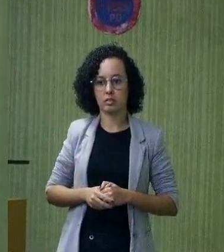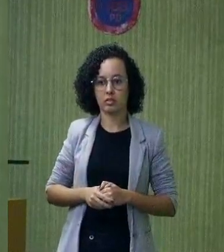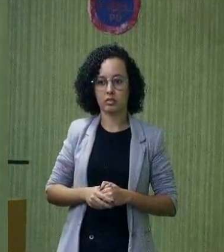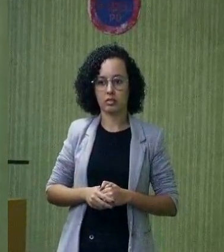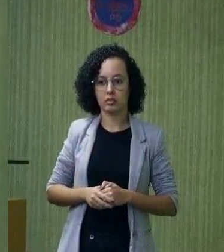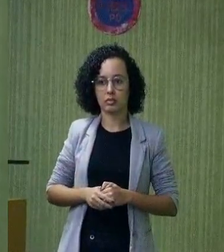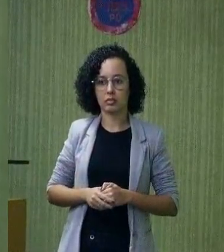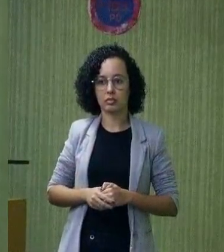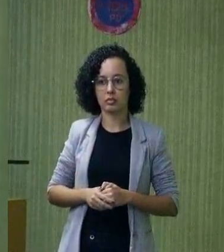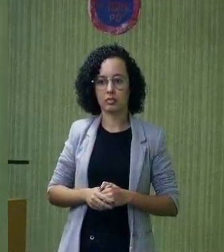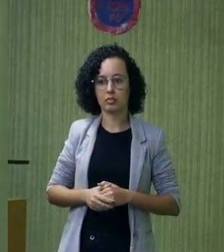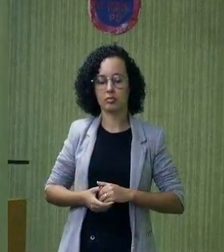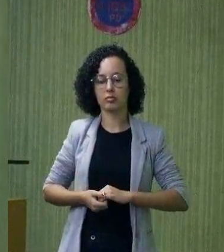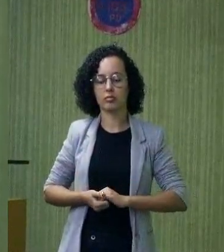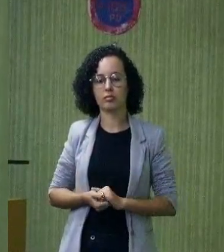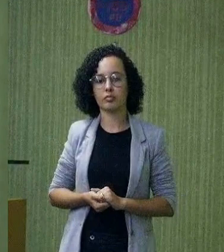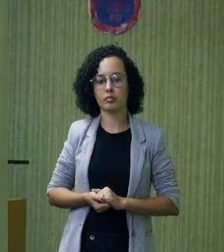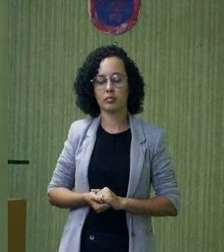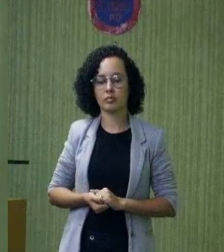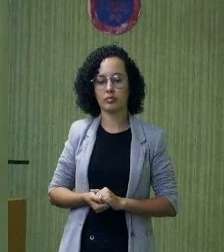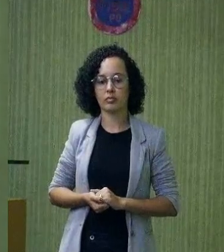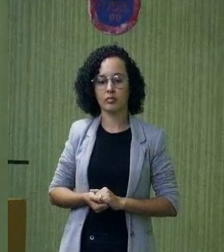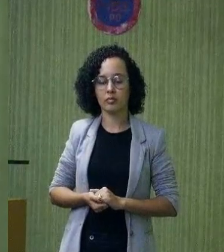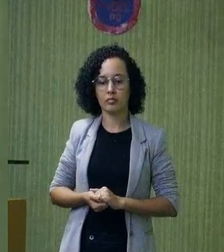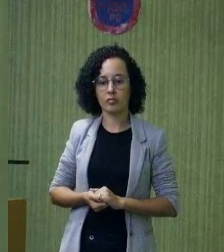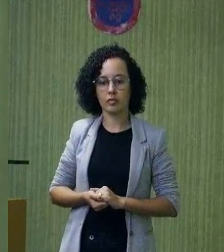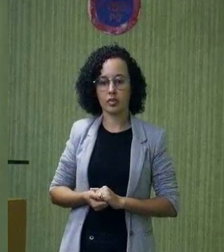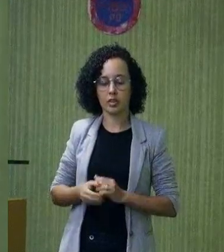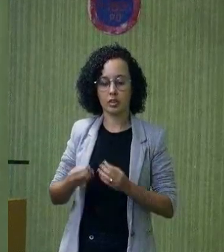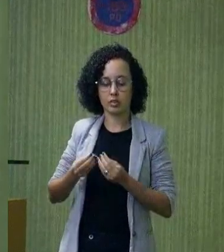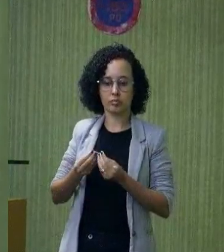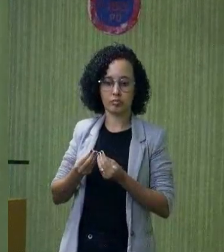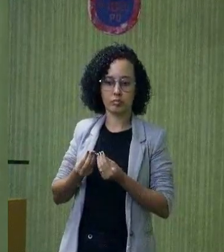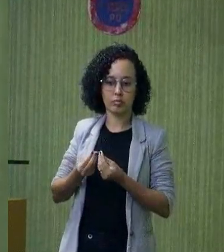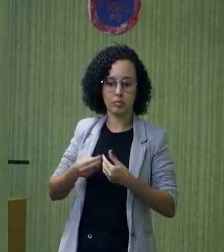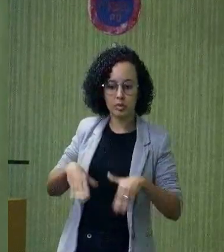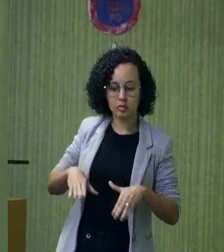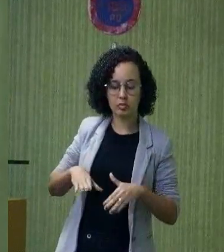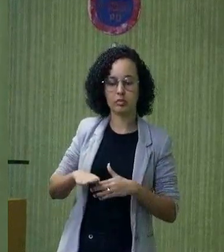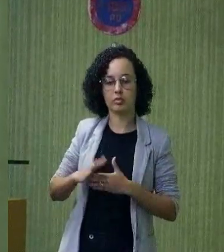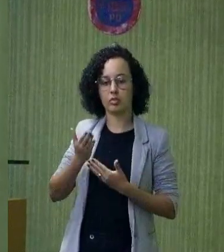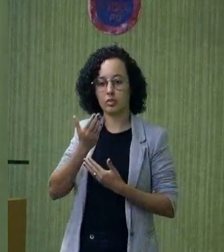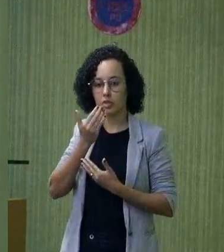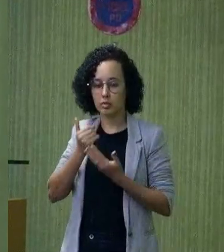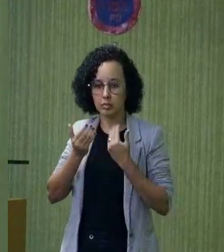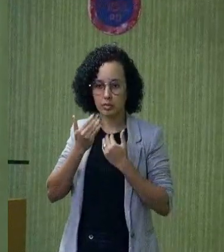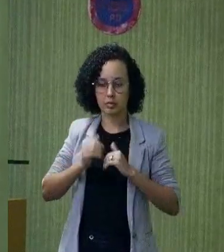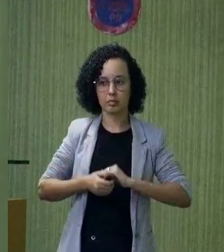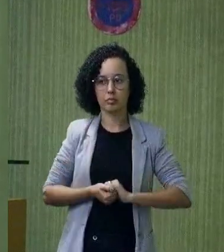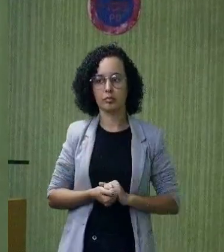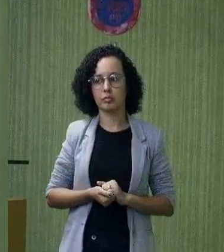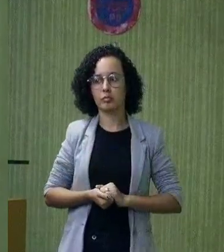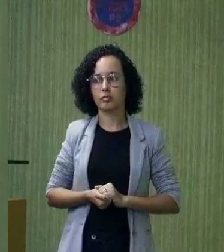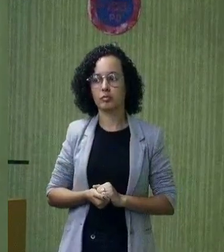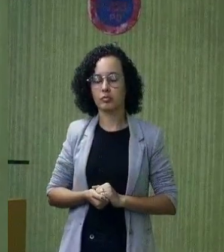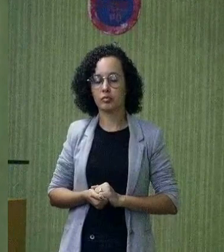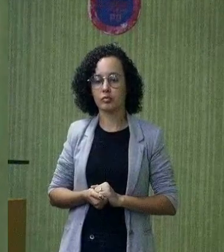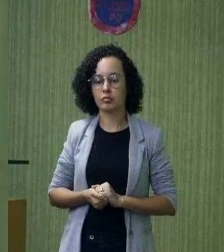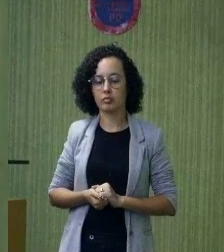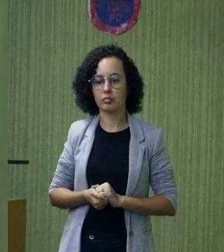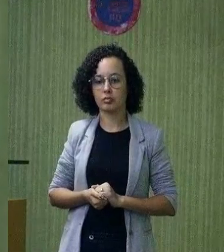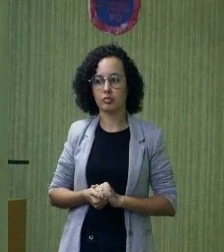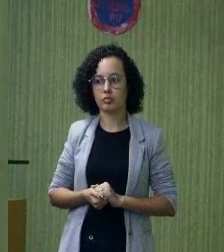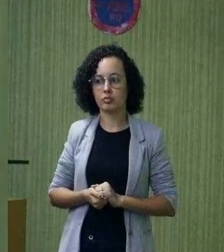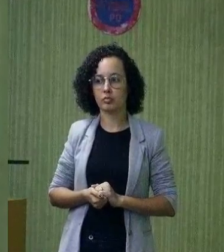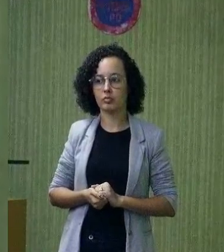então é seca eh gerando prejuízo de segurança alimentar alimentar e aqui eh então Eh